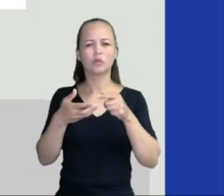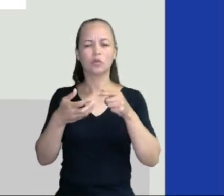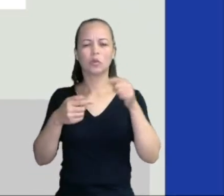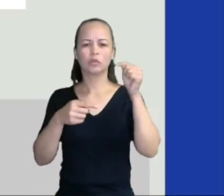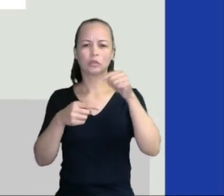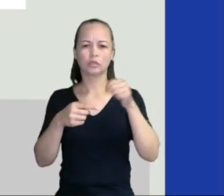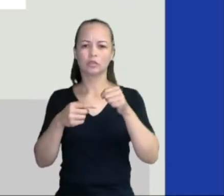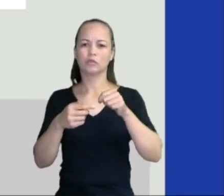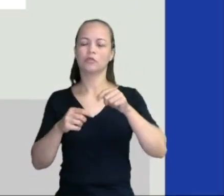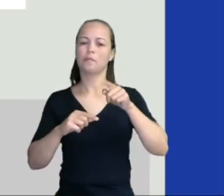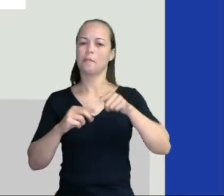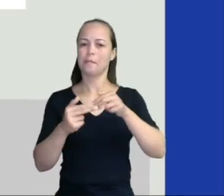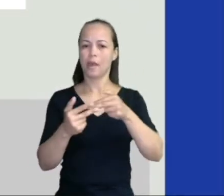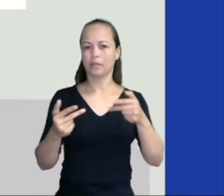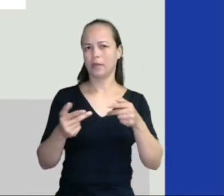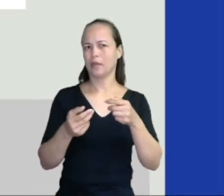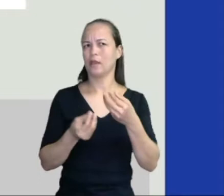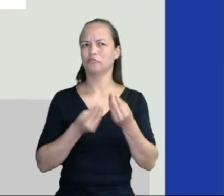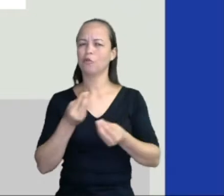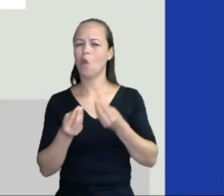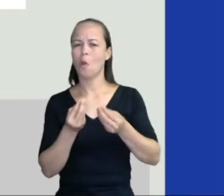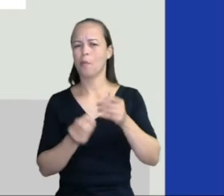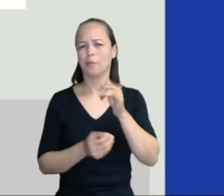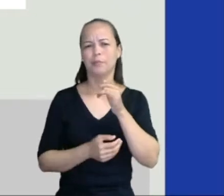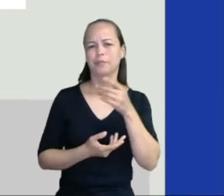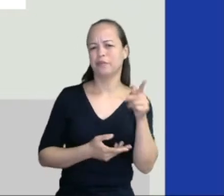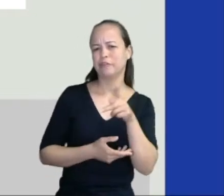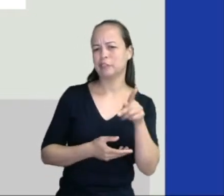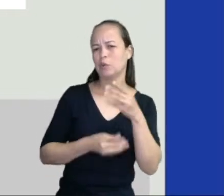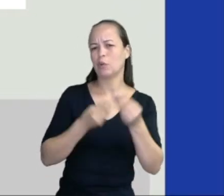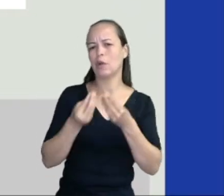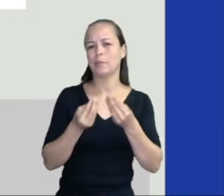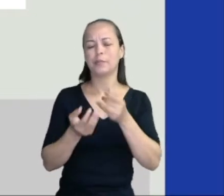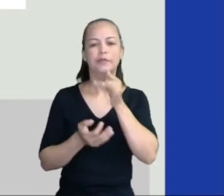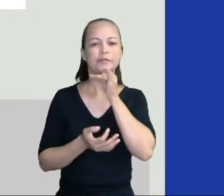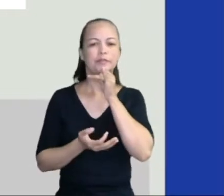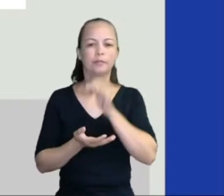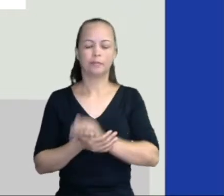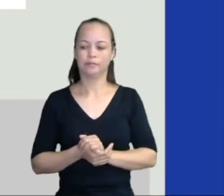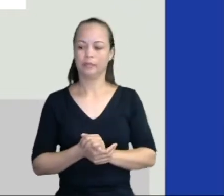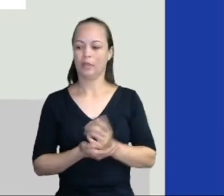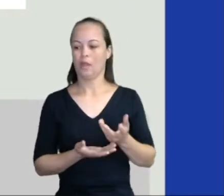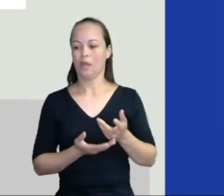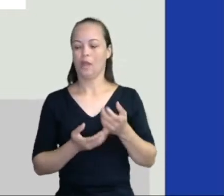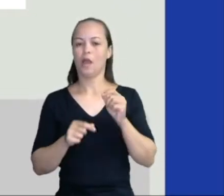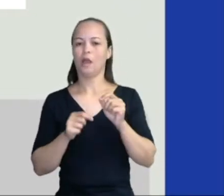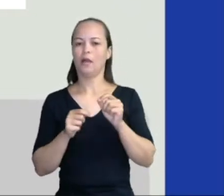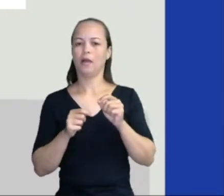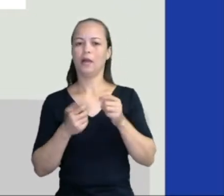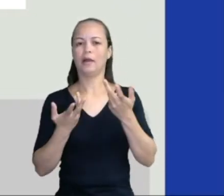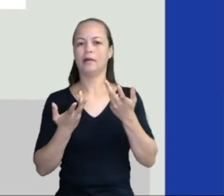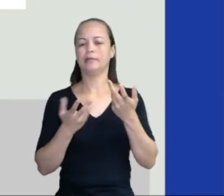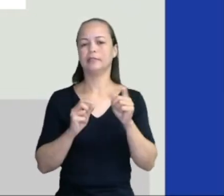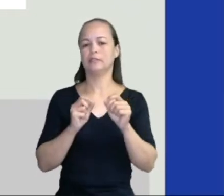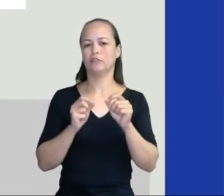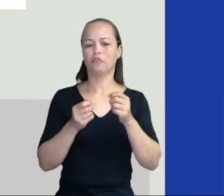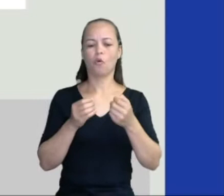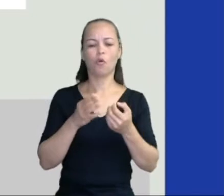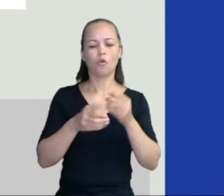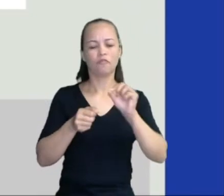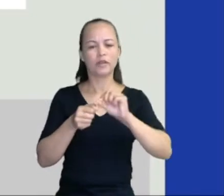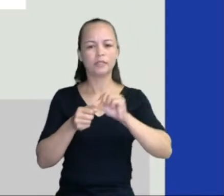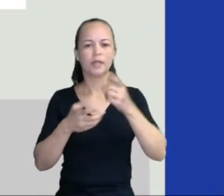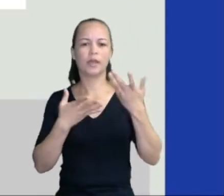diferentes materiais. Como assim, professora? Por exemplo, o mesmo material, a madeira, eu vou construir um armário, uma mesa,